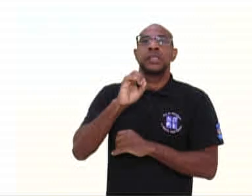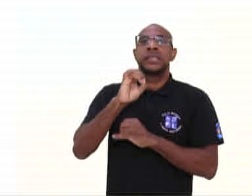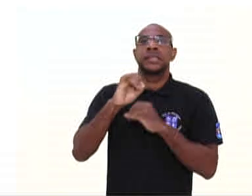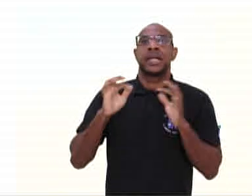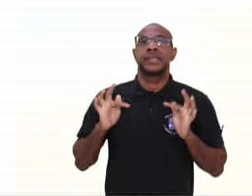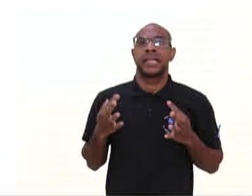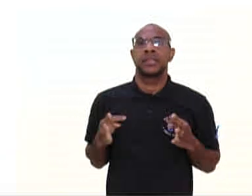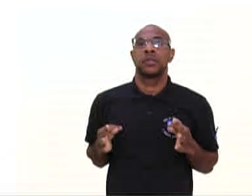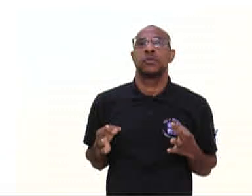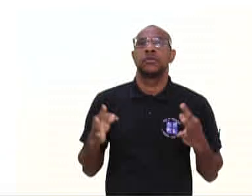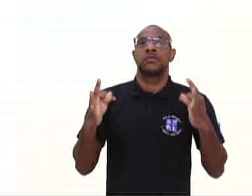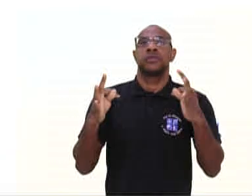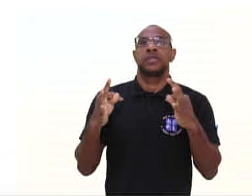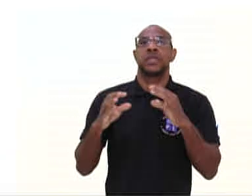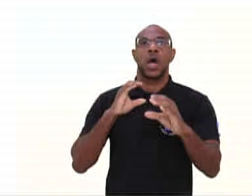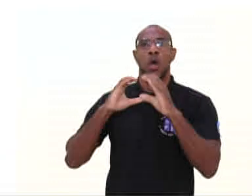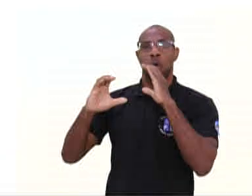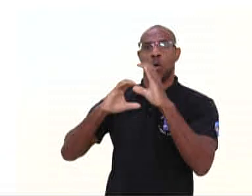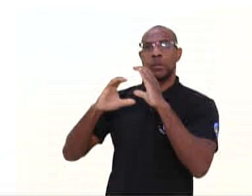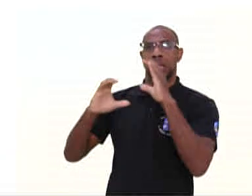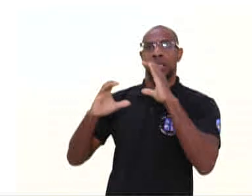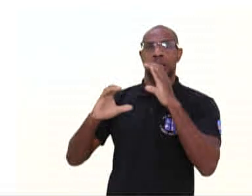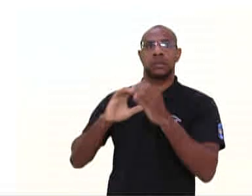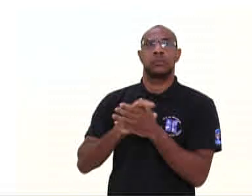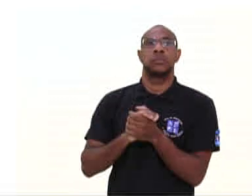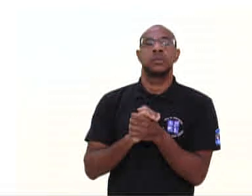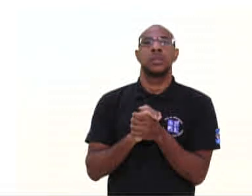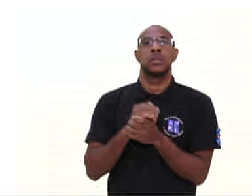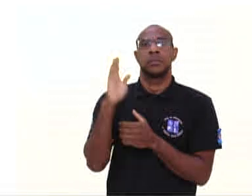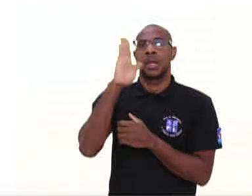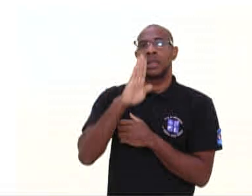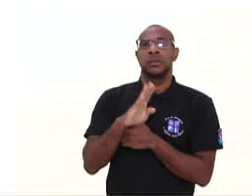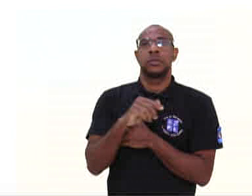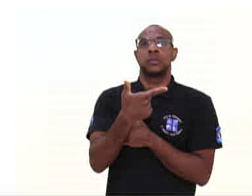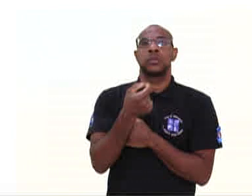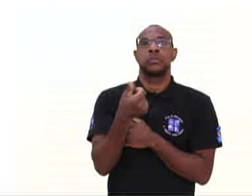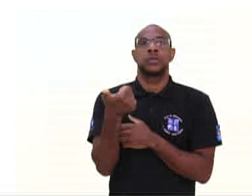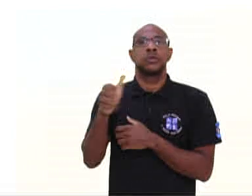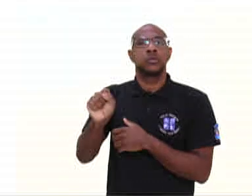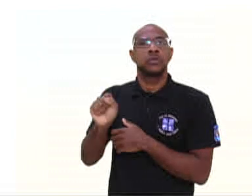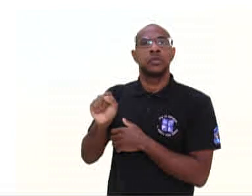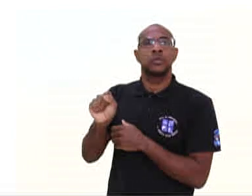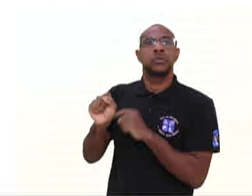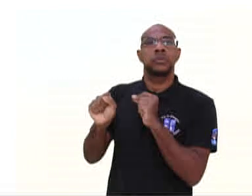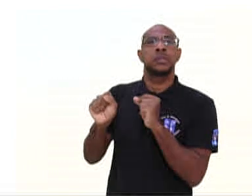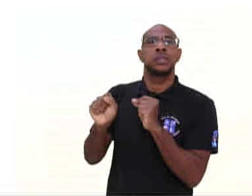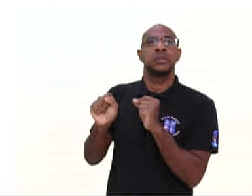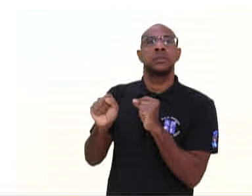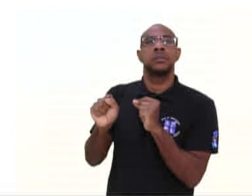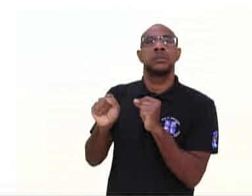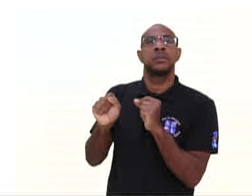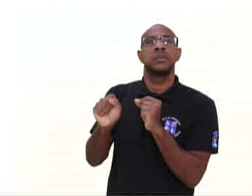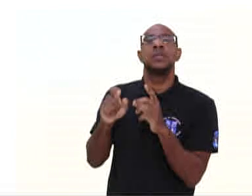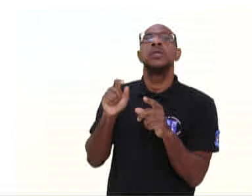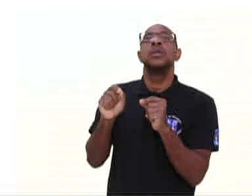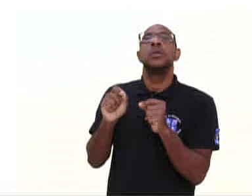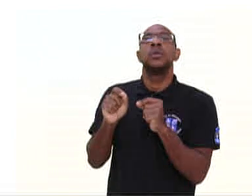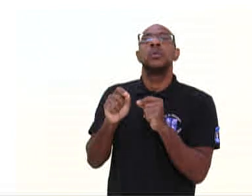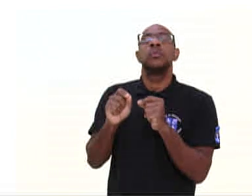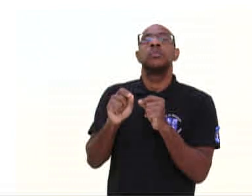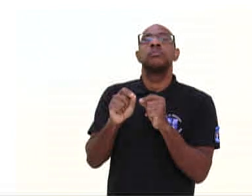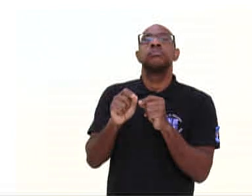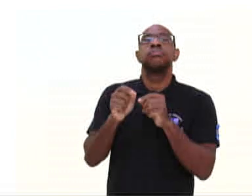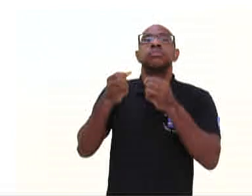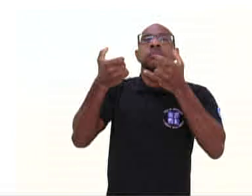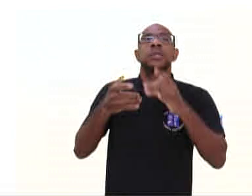e comunicação, TIC, no Brasil em 2018, ou seja, as questões relativas ao acesso à internet e